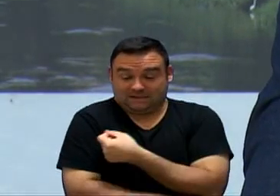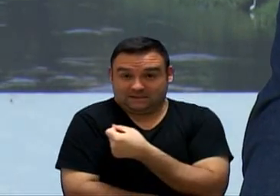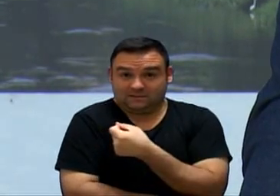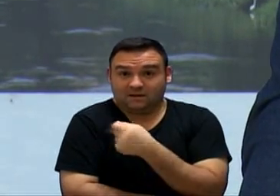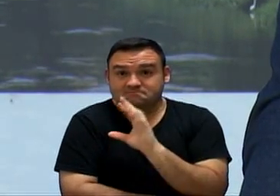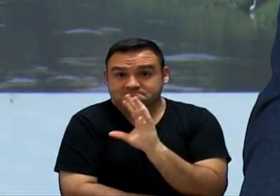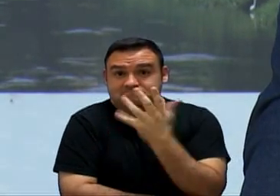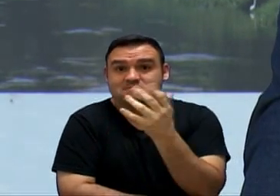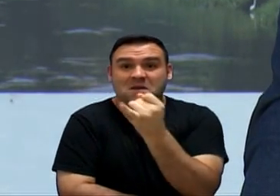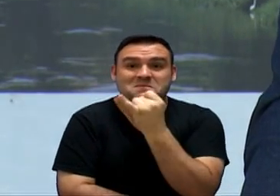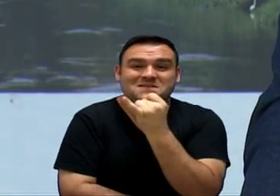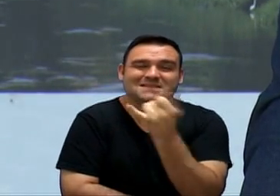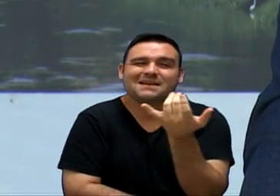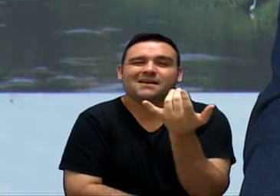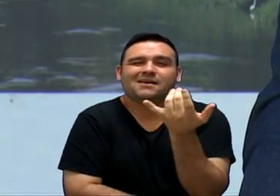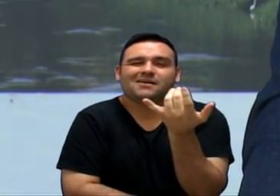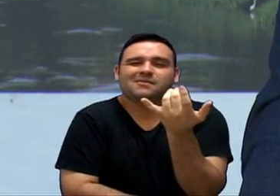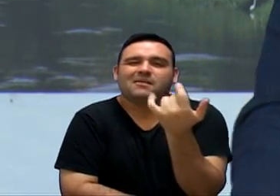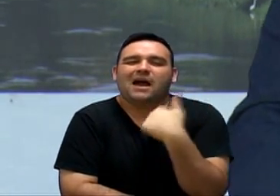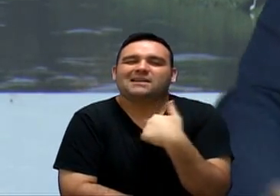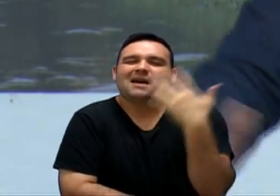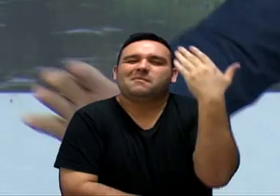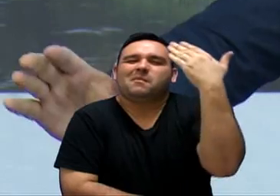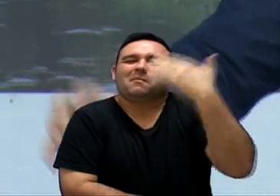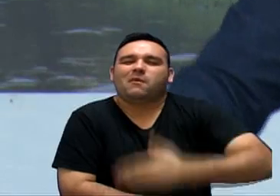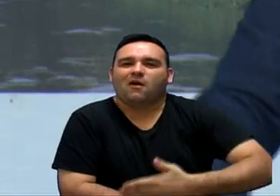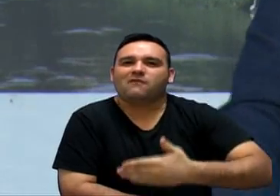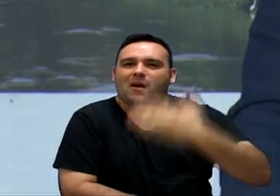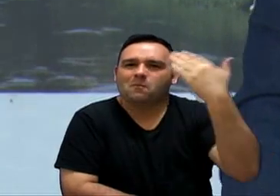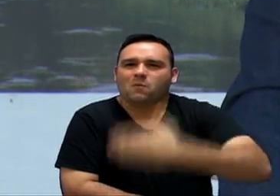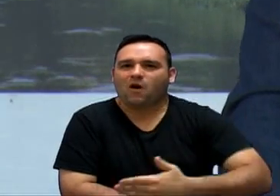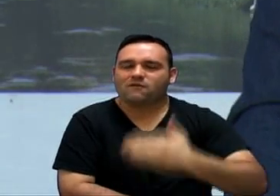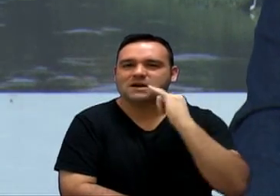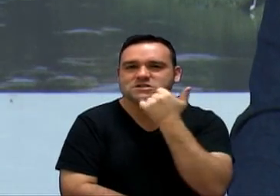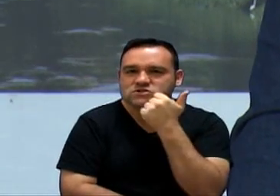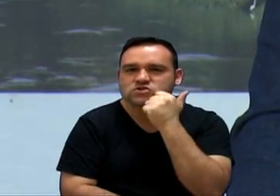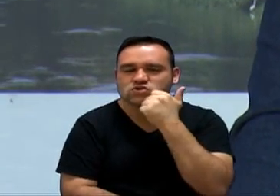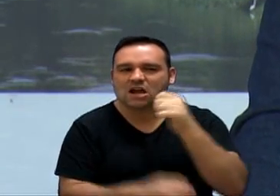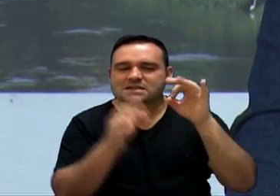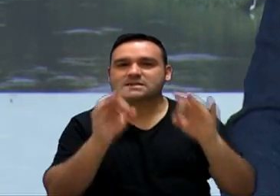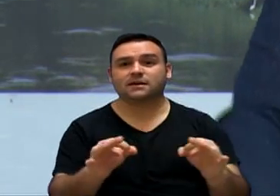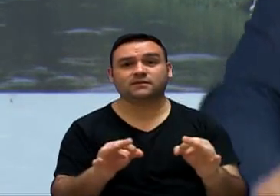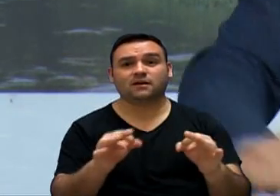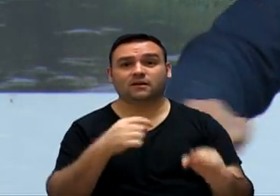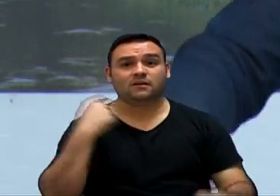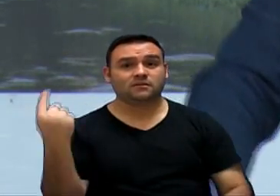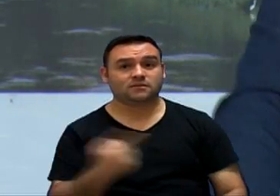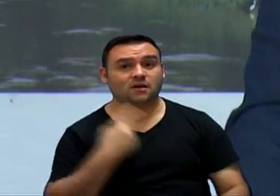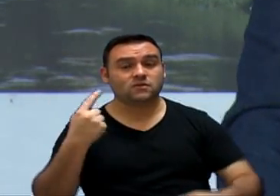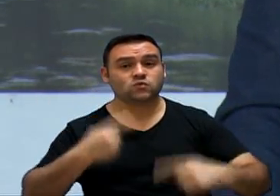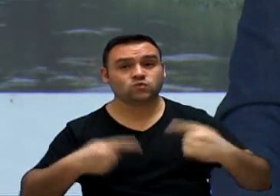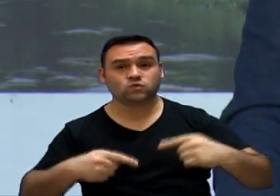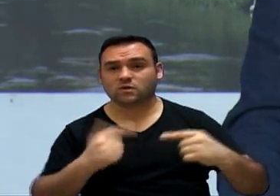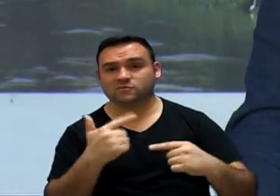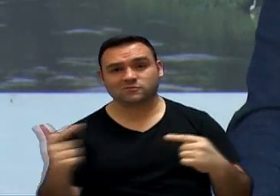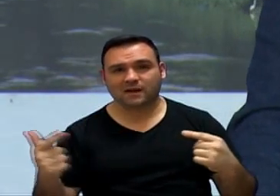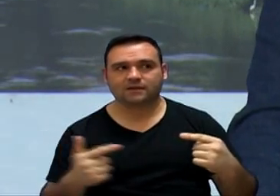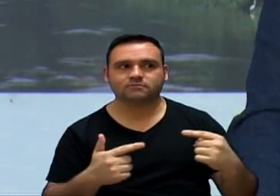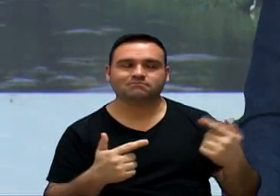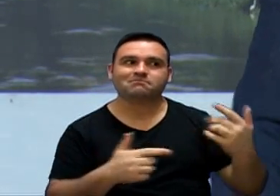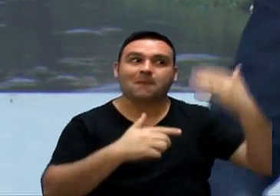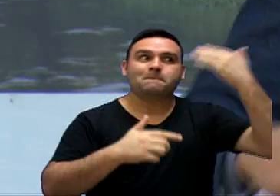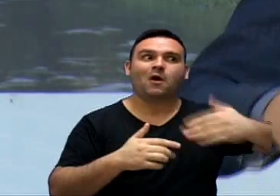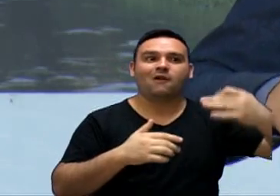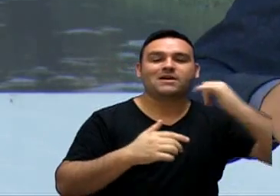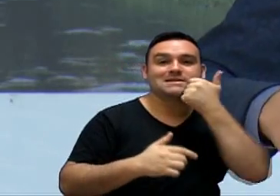porventura, ela fosse comprovada, tivesse toda a comprovação científica, não estaríamos aqui discutindo isso.